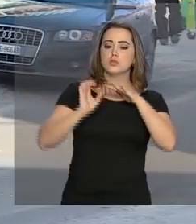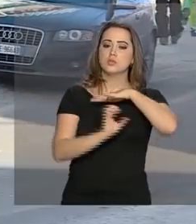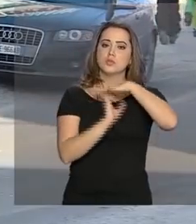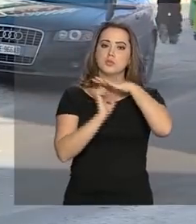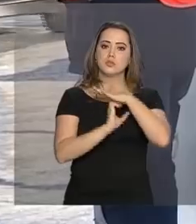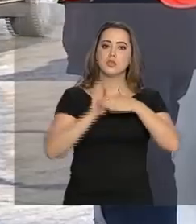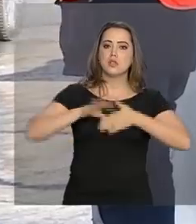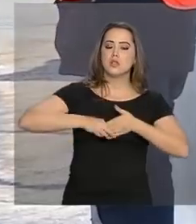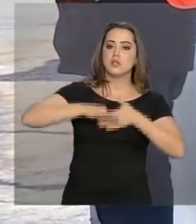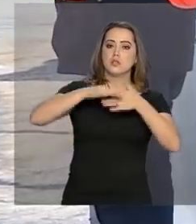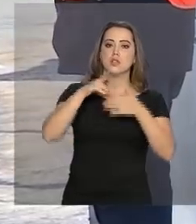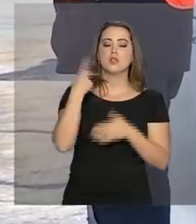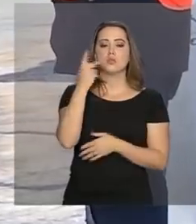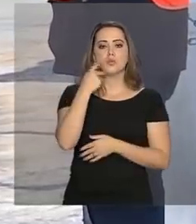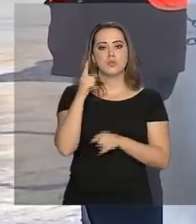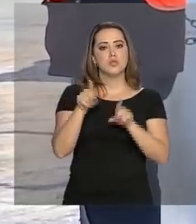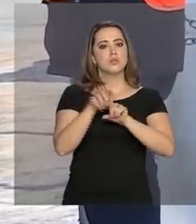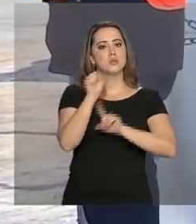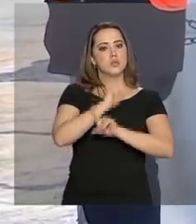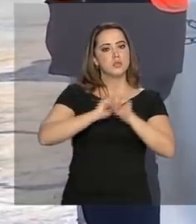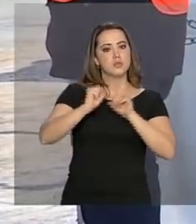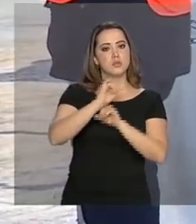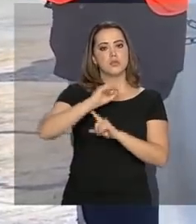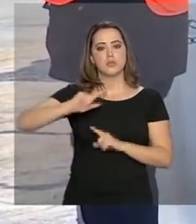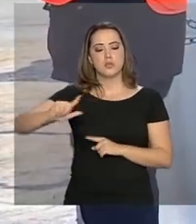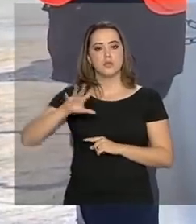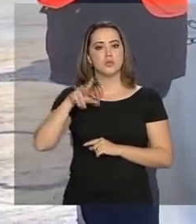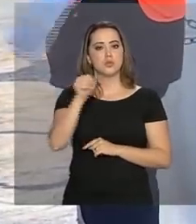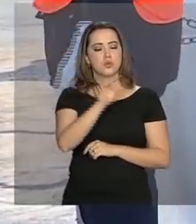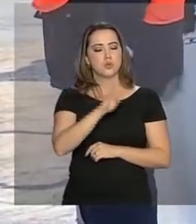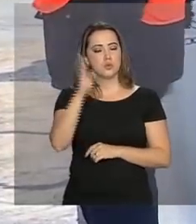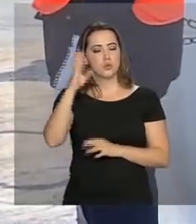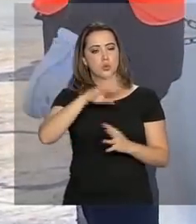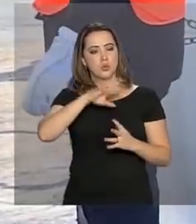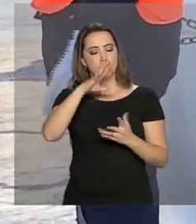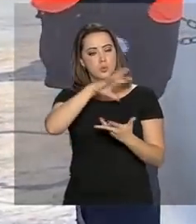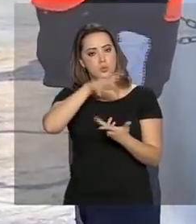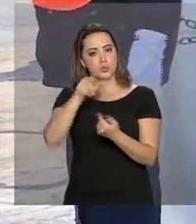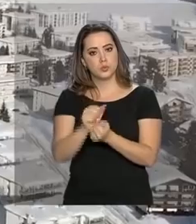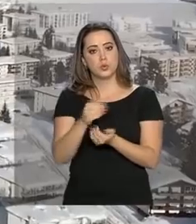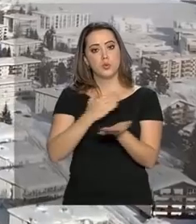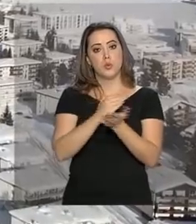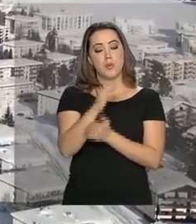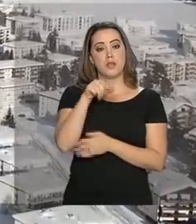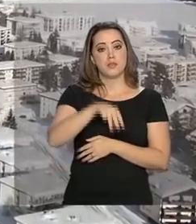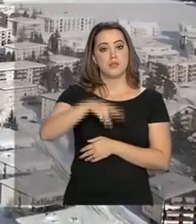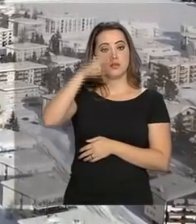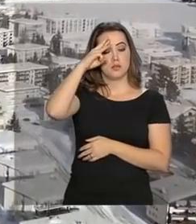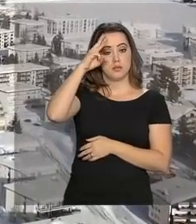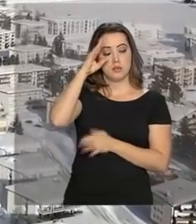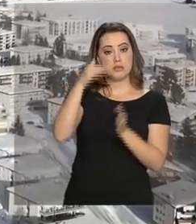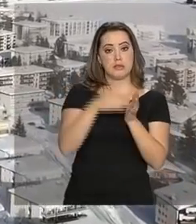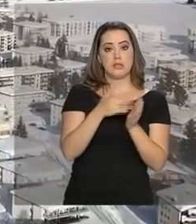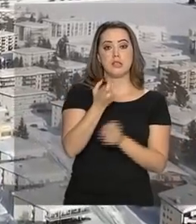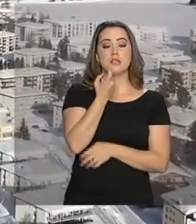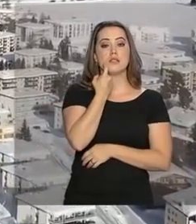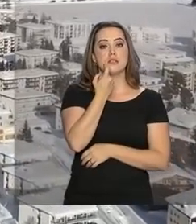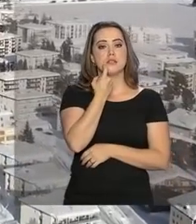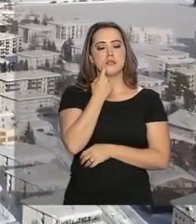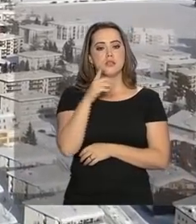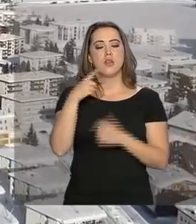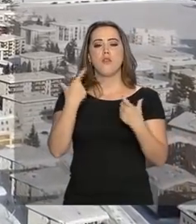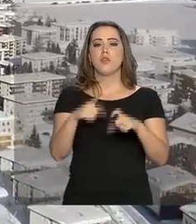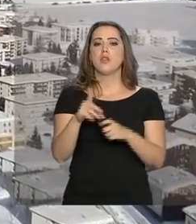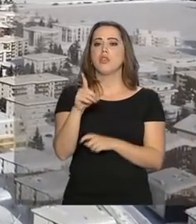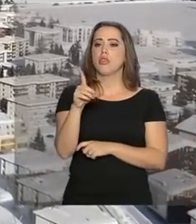lideranças políticas e também da sociedade civil de todo o mundo. O evento começa nesta terça-feira e segue até sexta-feira em